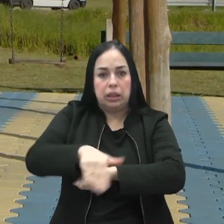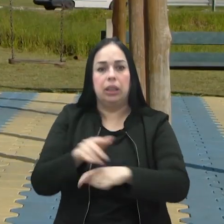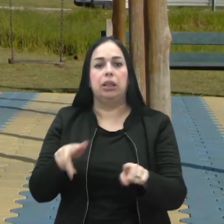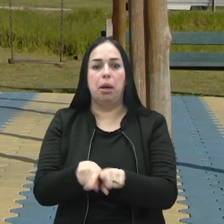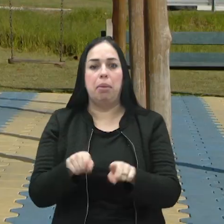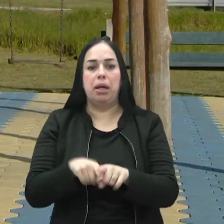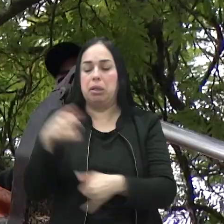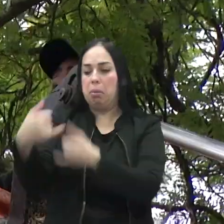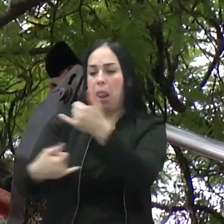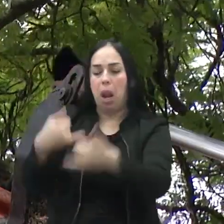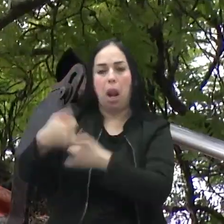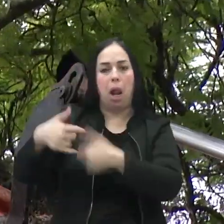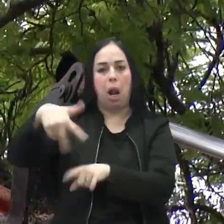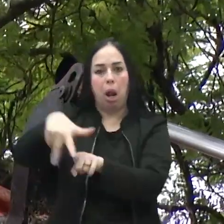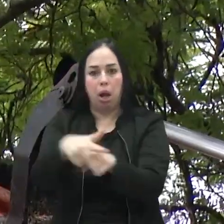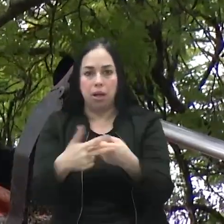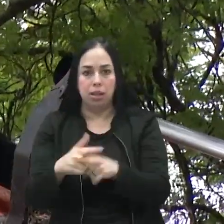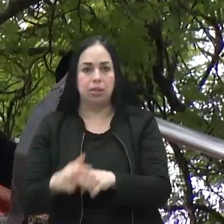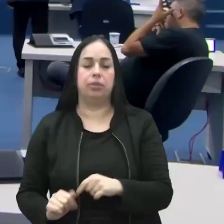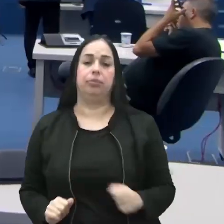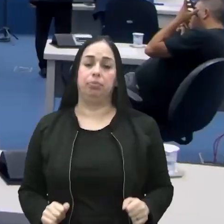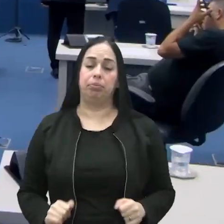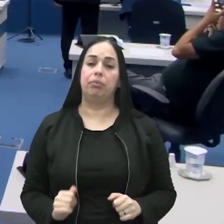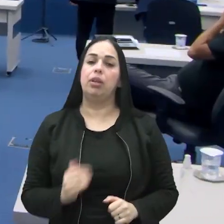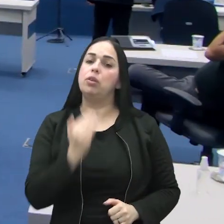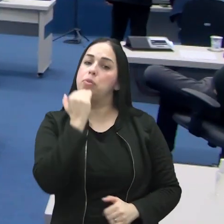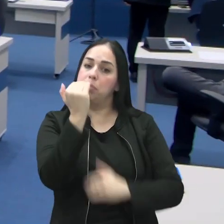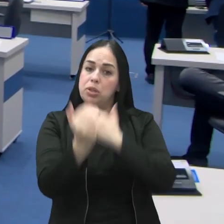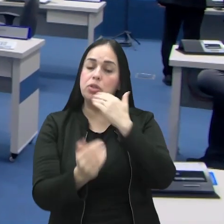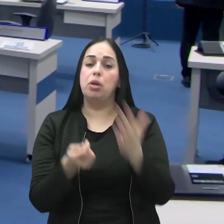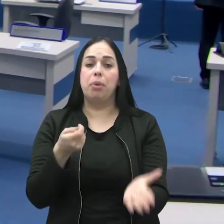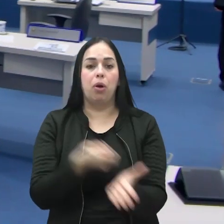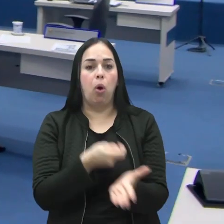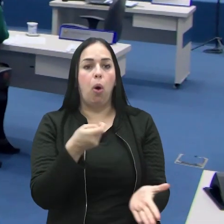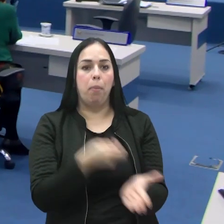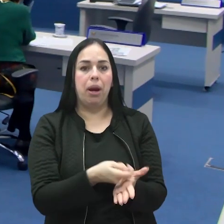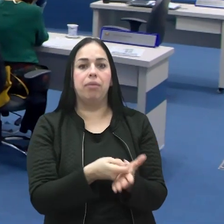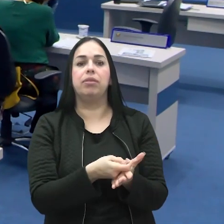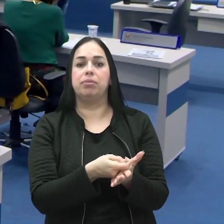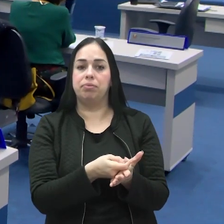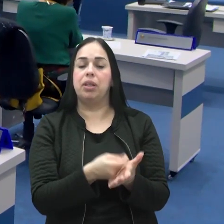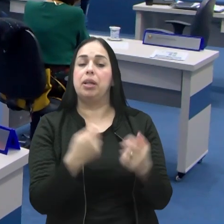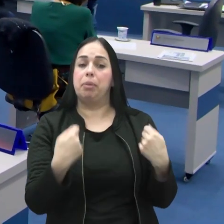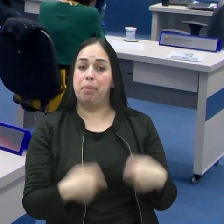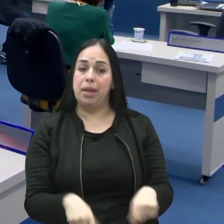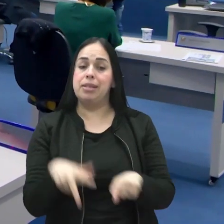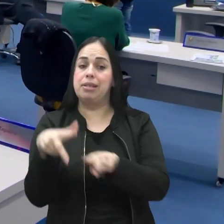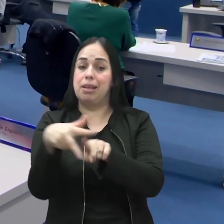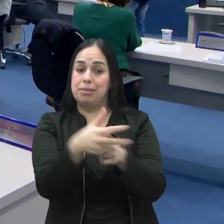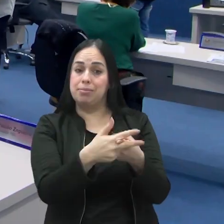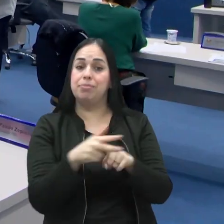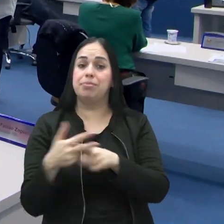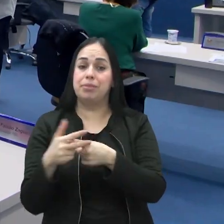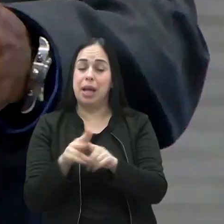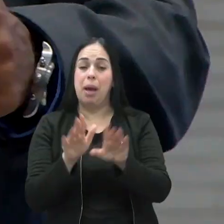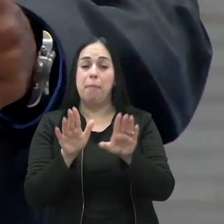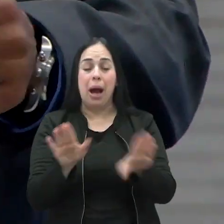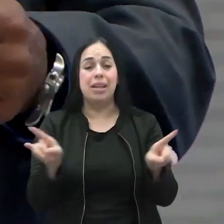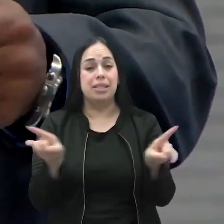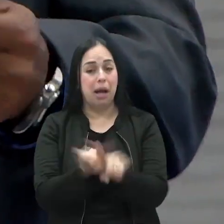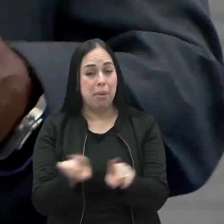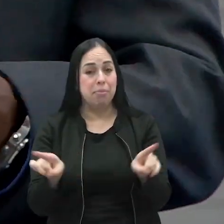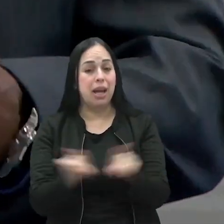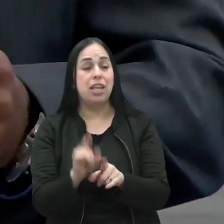reformas em playgrounds e podas de árvores. Os requerimentos também cobravam ações de manutenção pública,